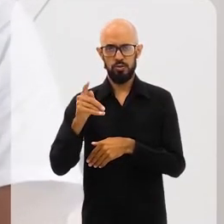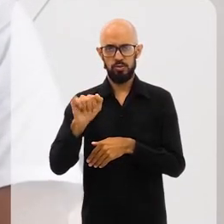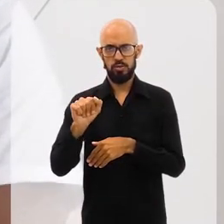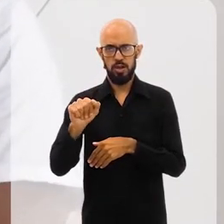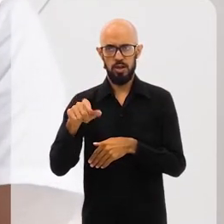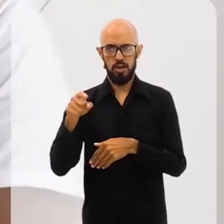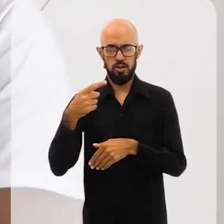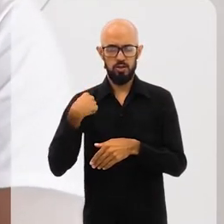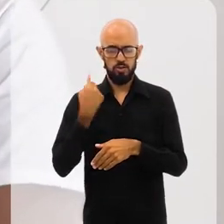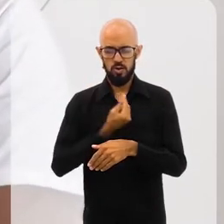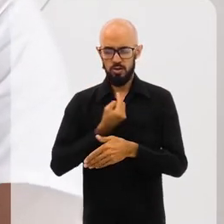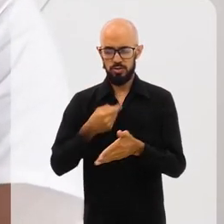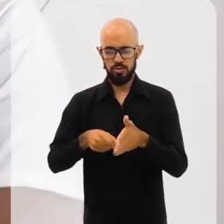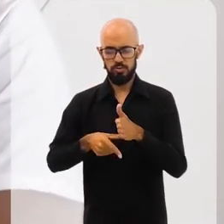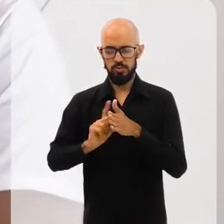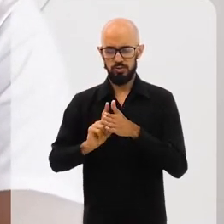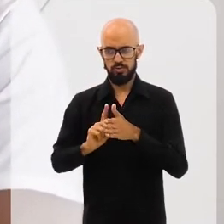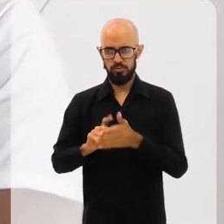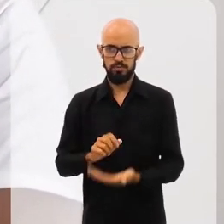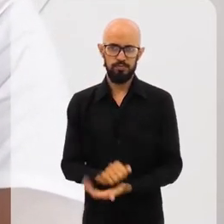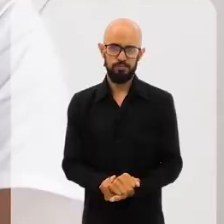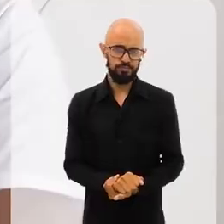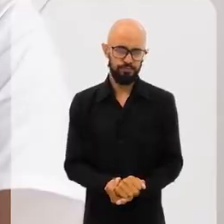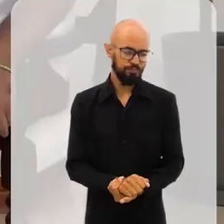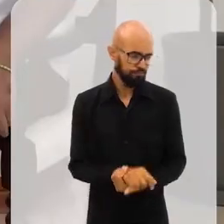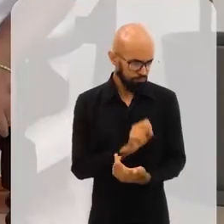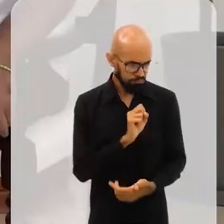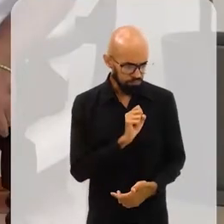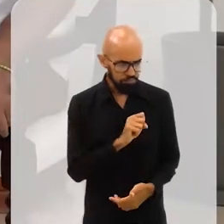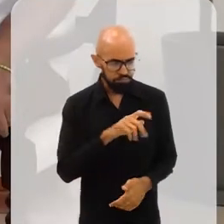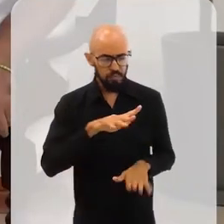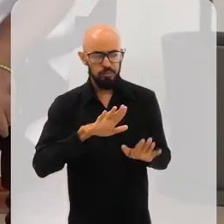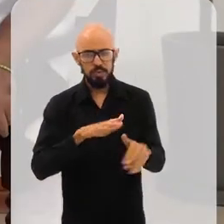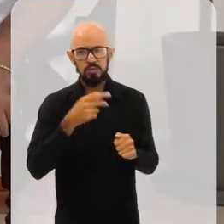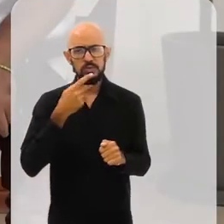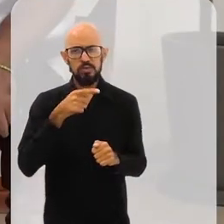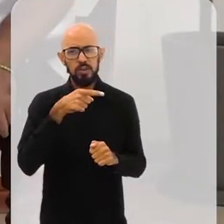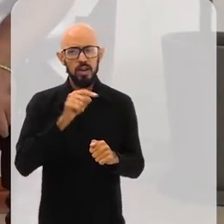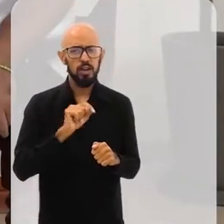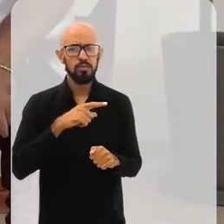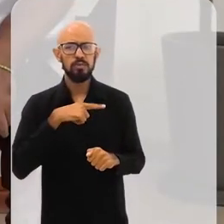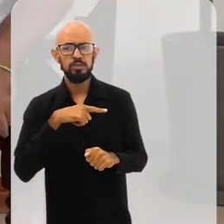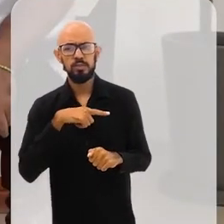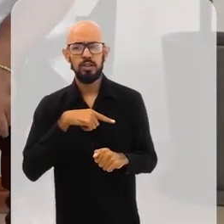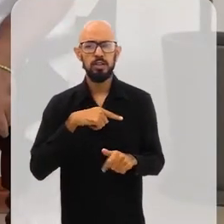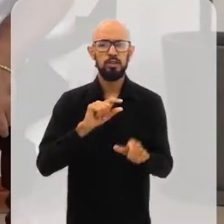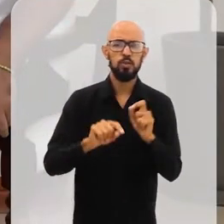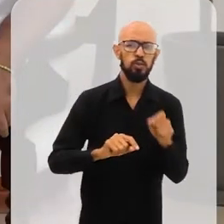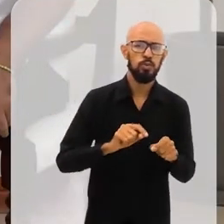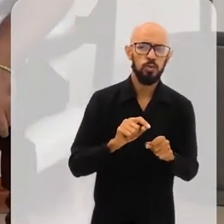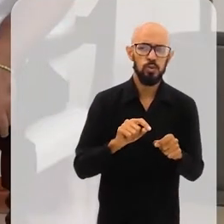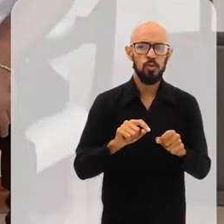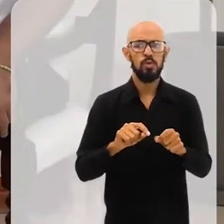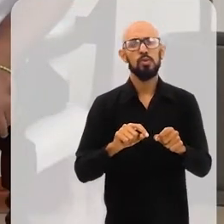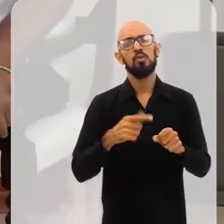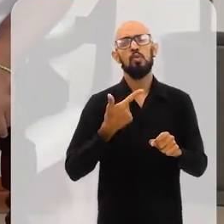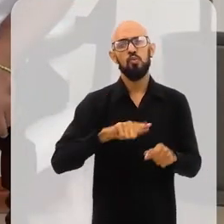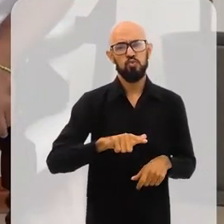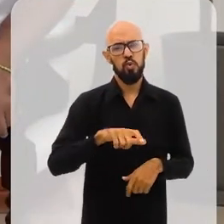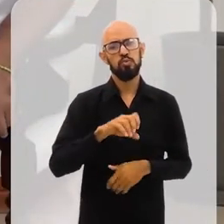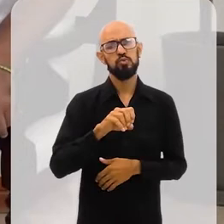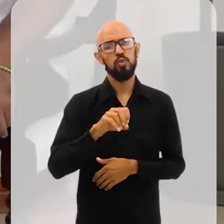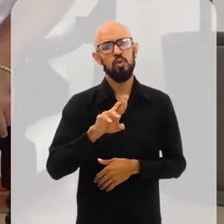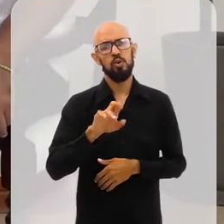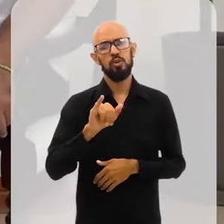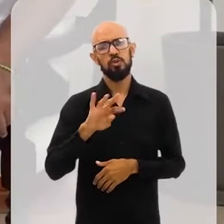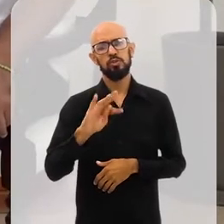gente Tá. está muito Então aquém. vamos lá. Você disse que vocês seguem o Orumilá, mas que também tem as outras, os